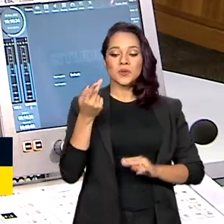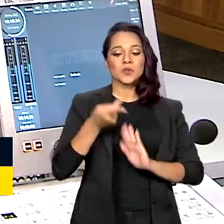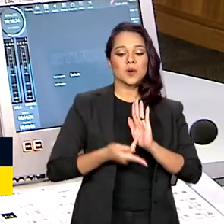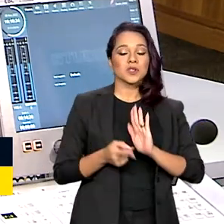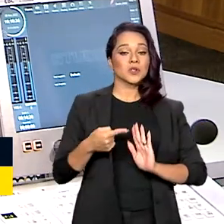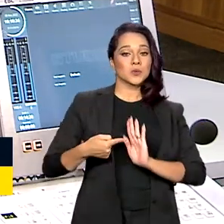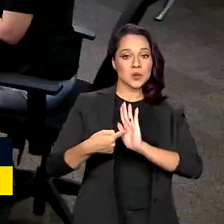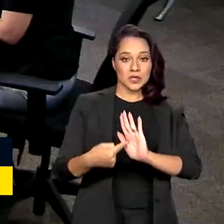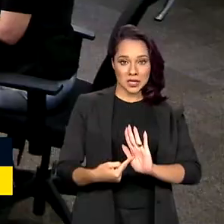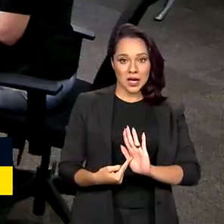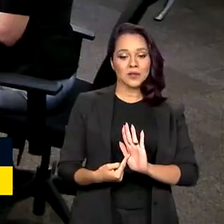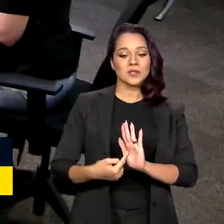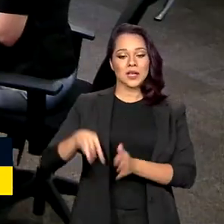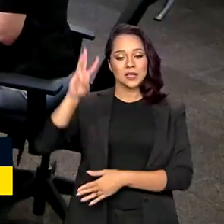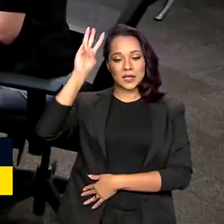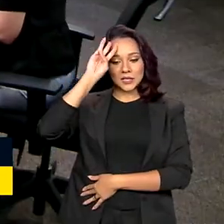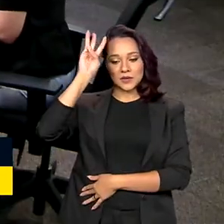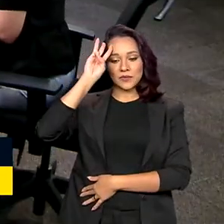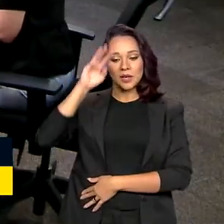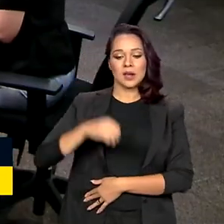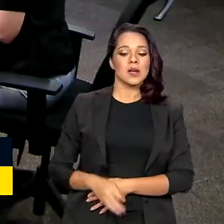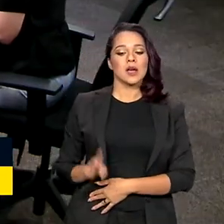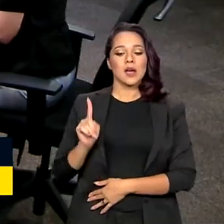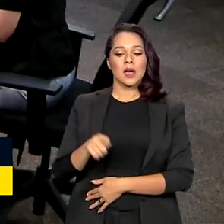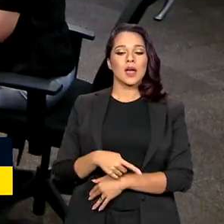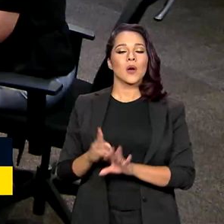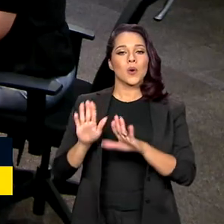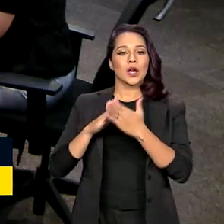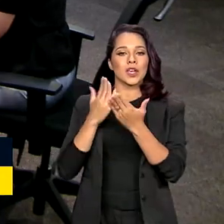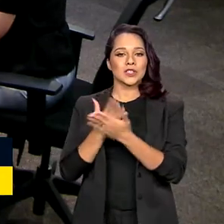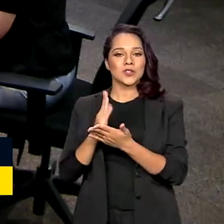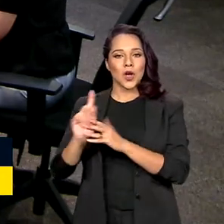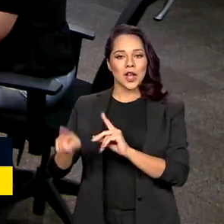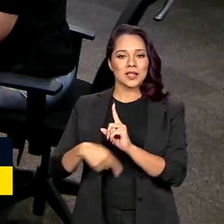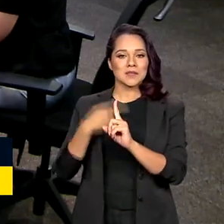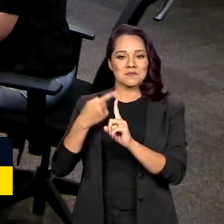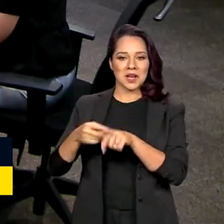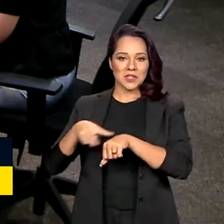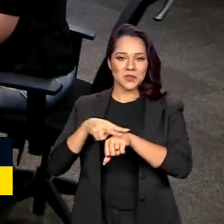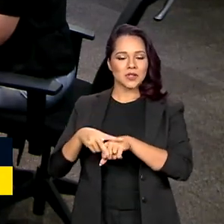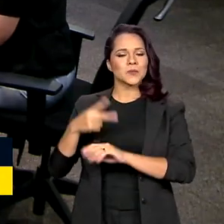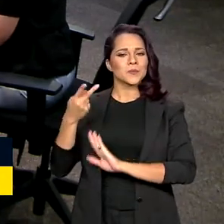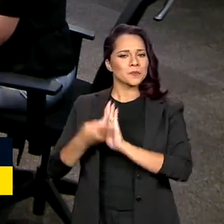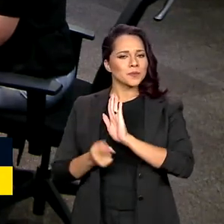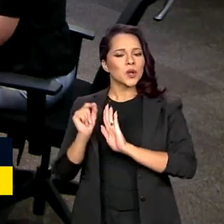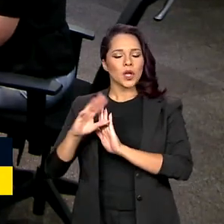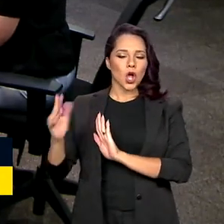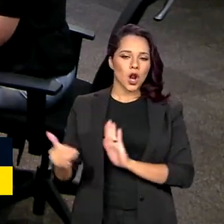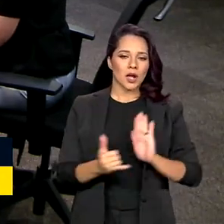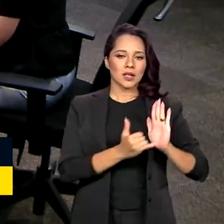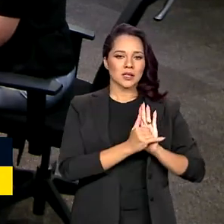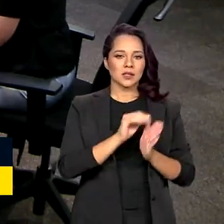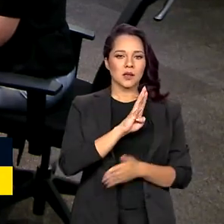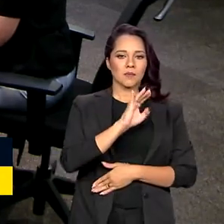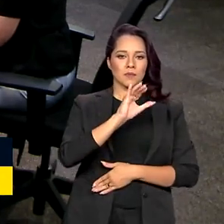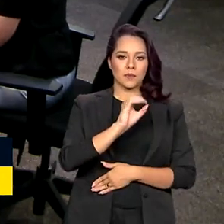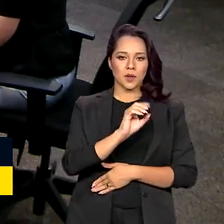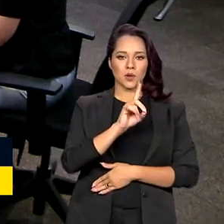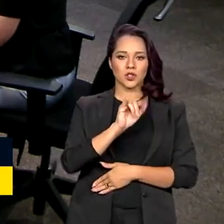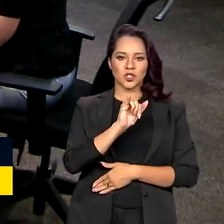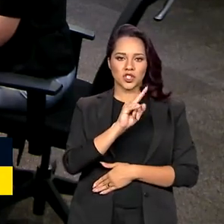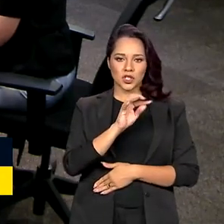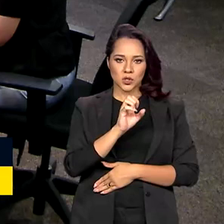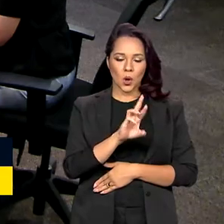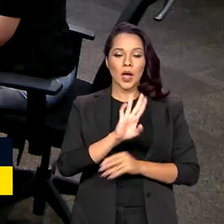projetos apresentados nesta terça-feira foi o Escolas Mais Verdes. O plano prevê a instalação de biodigestores